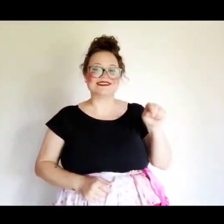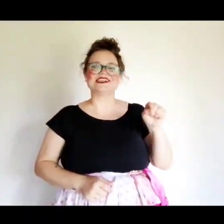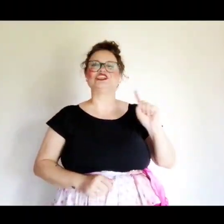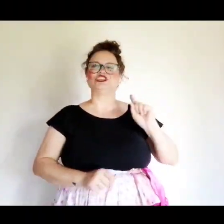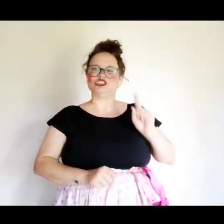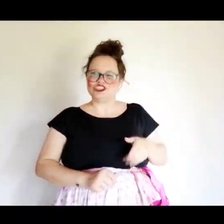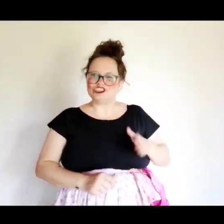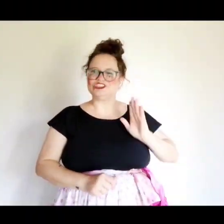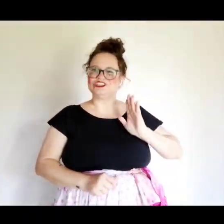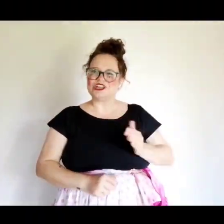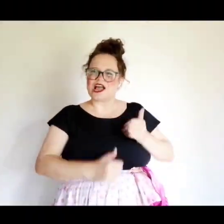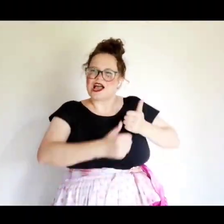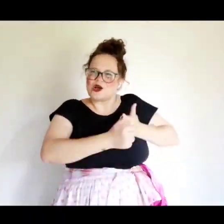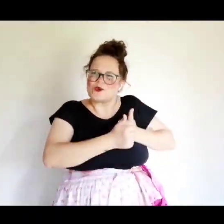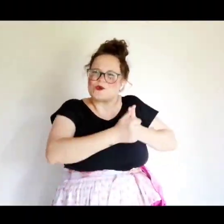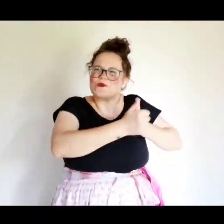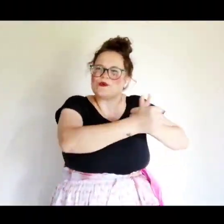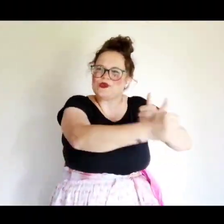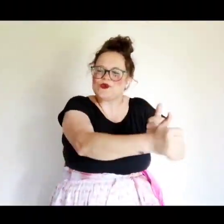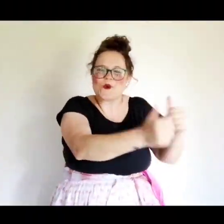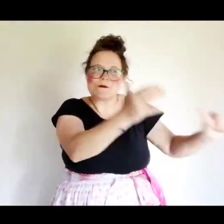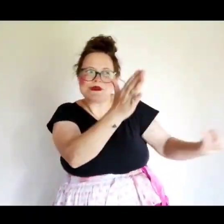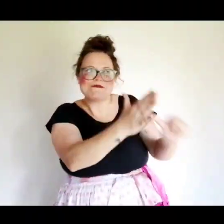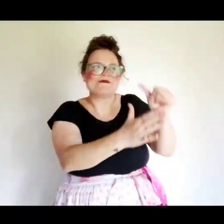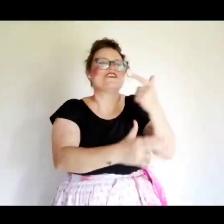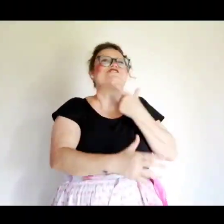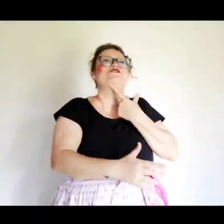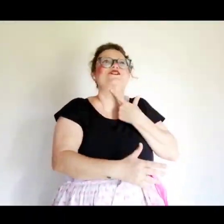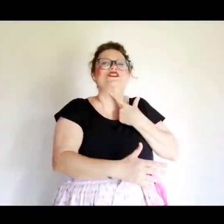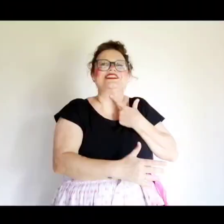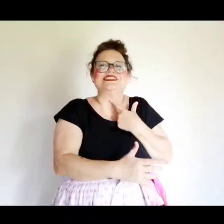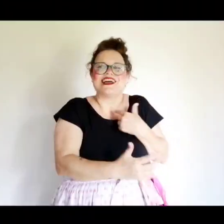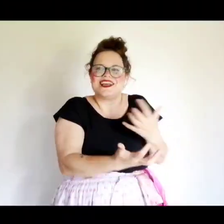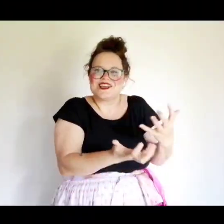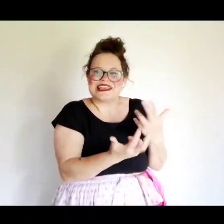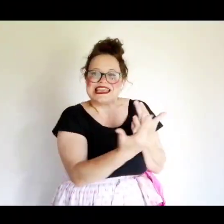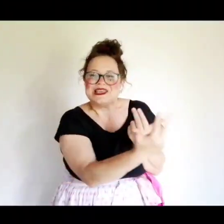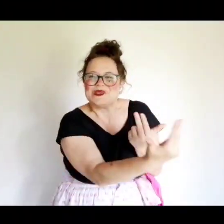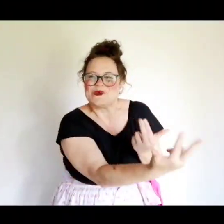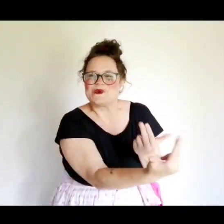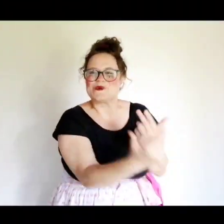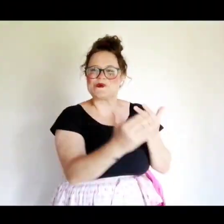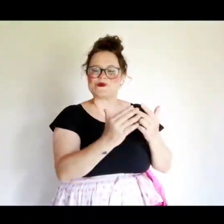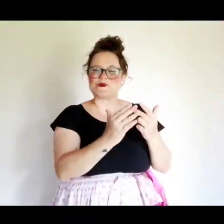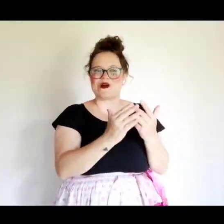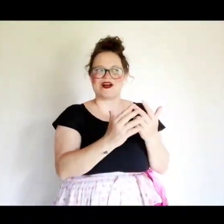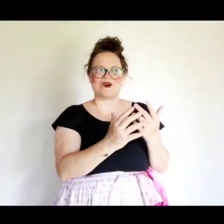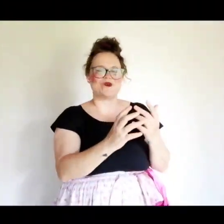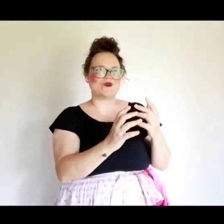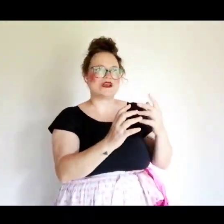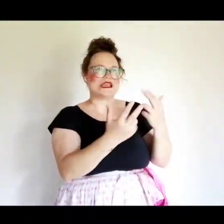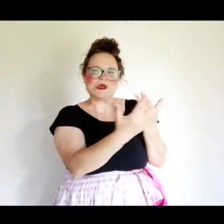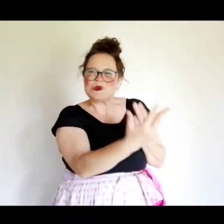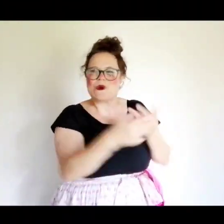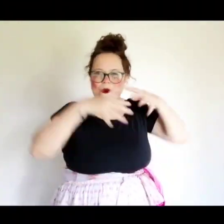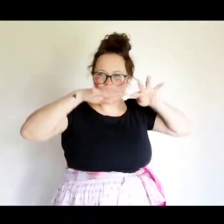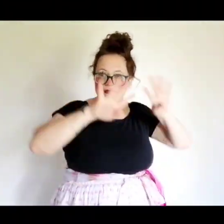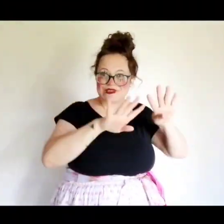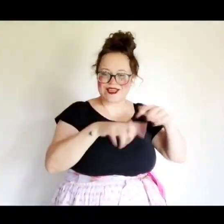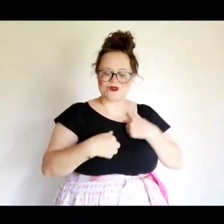ela acompanhou desde a minha primeira vontade de ser Humilha. Eu fico até emocionado,